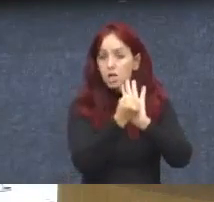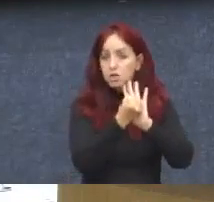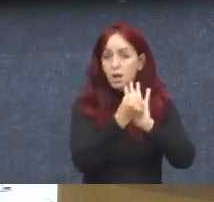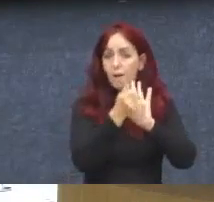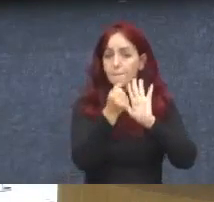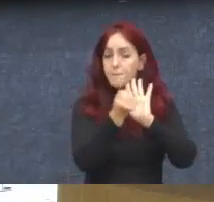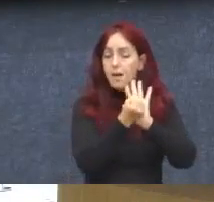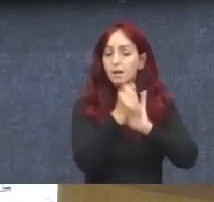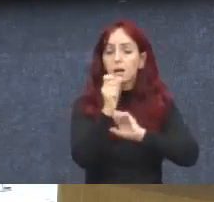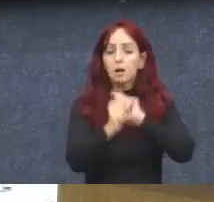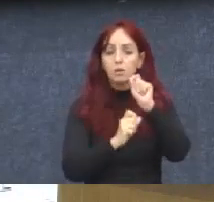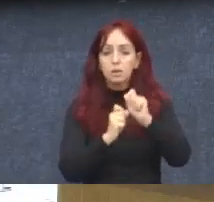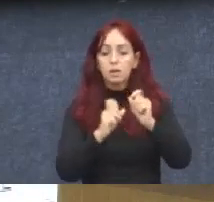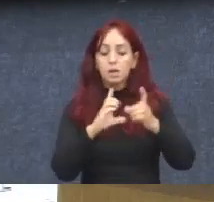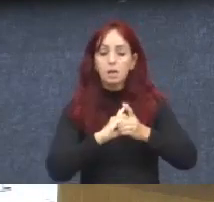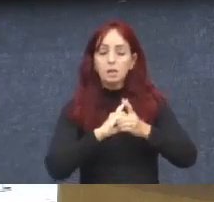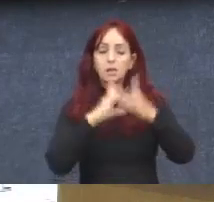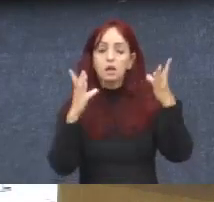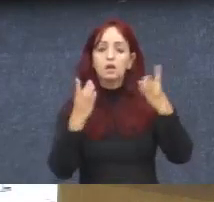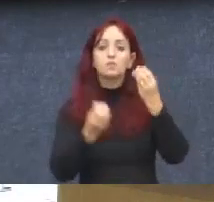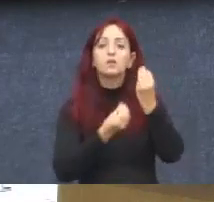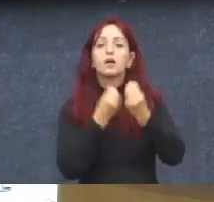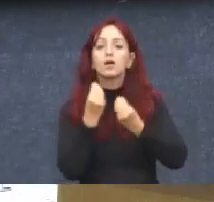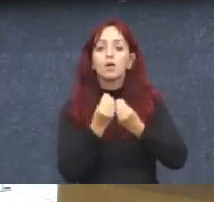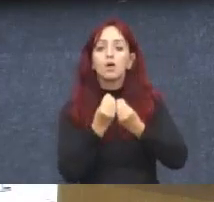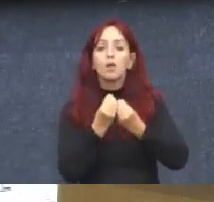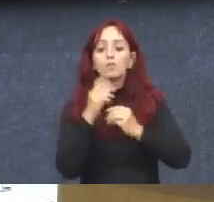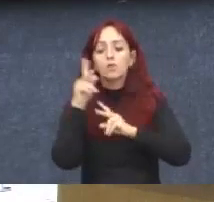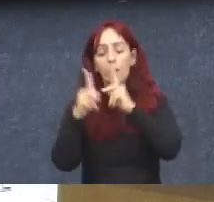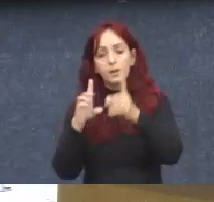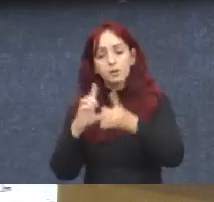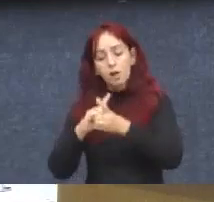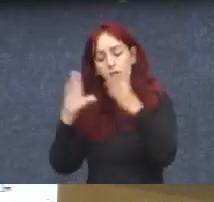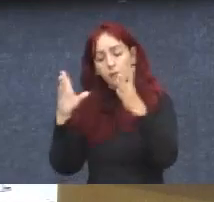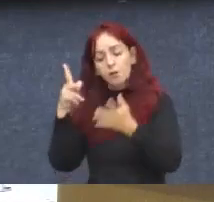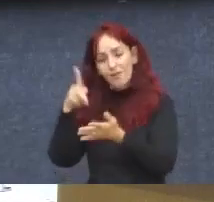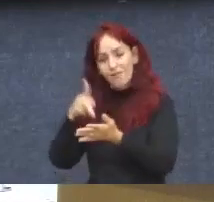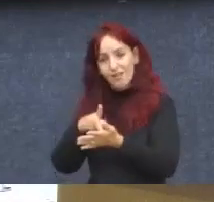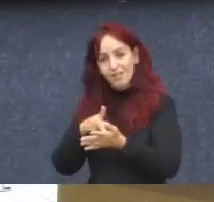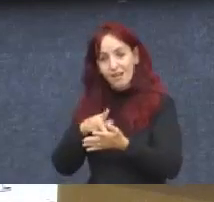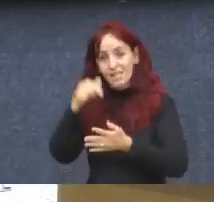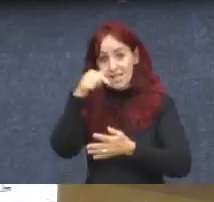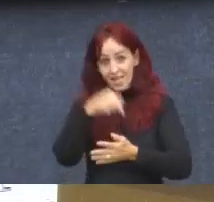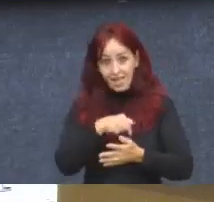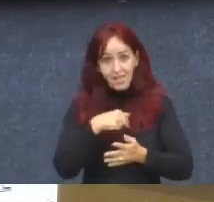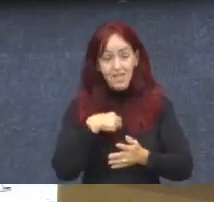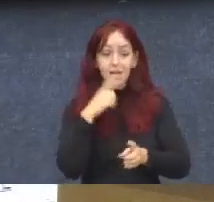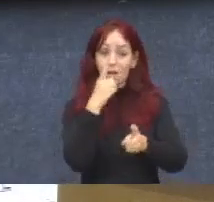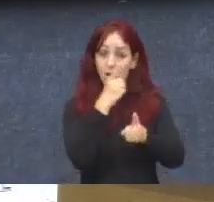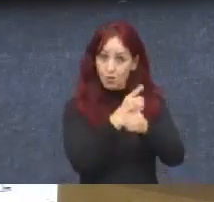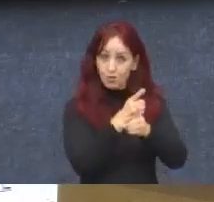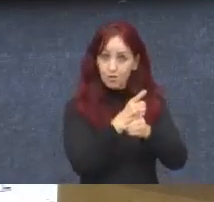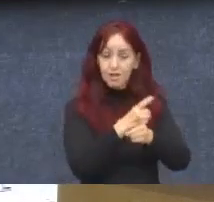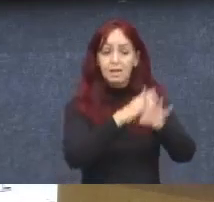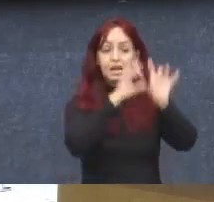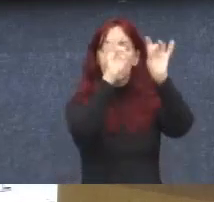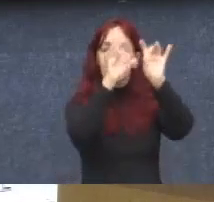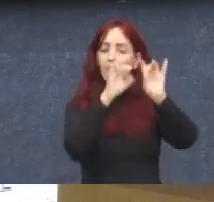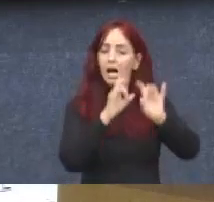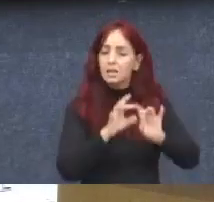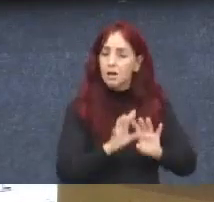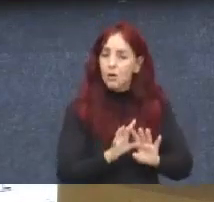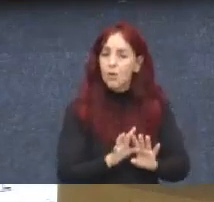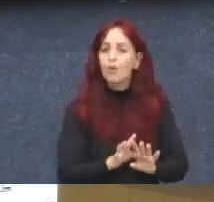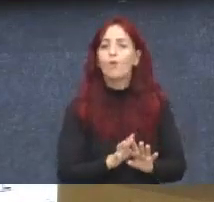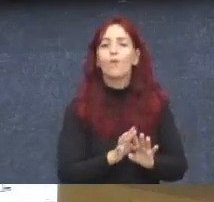que democracia se faz com democratas de verdade. E aqui nesse parlamento é o que eu encontrei. Cada um a seu modo,